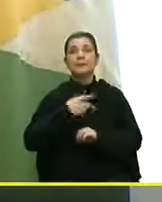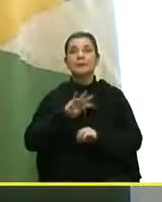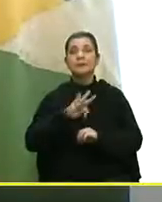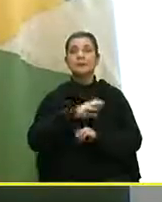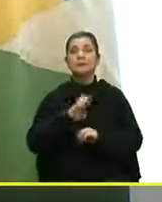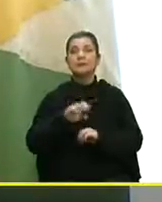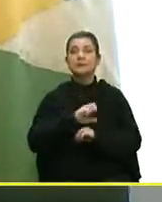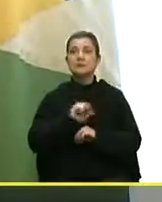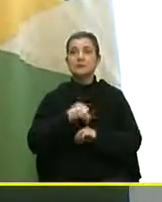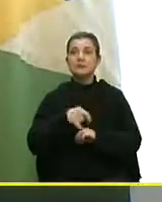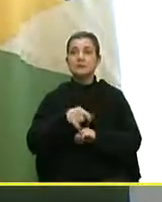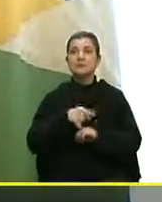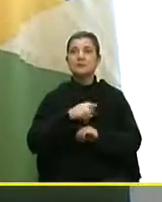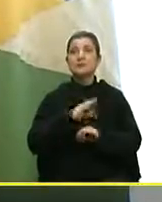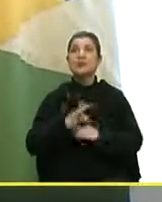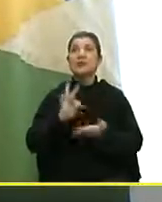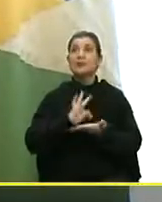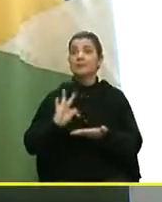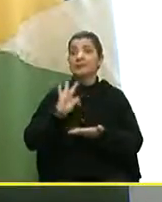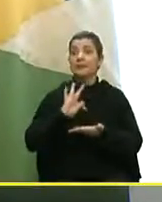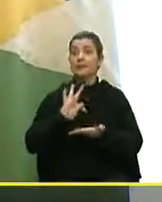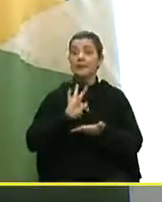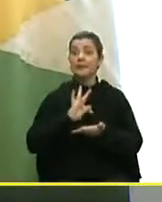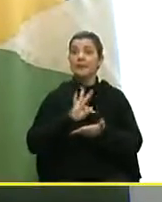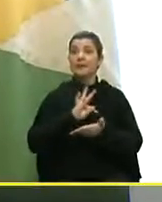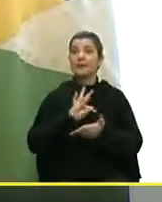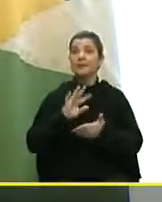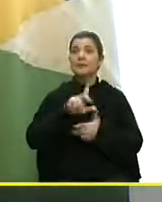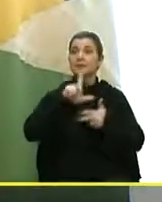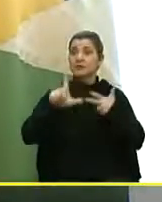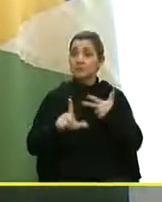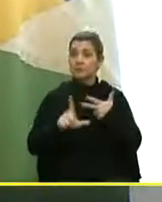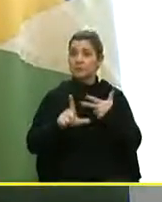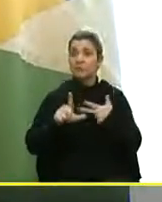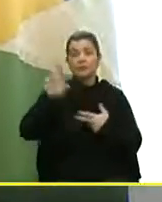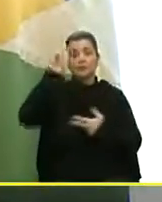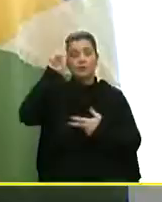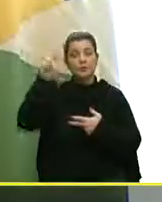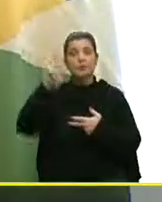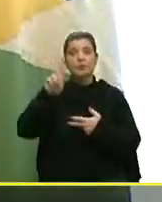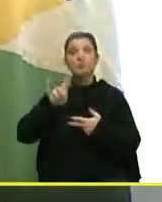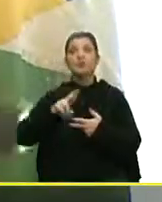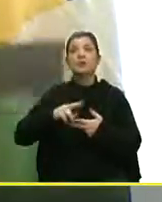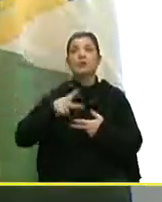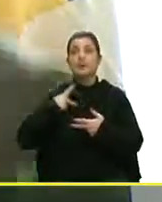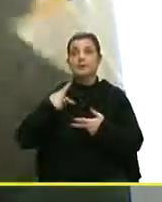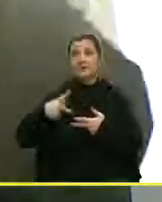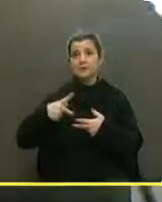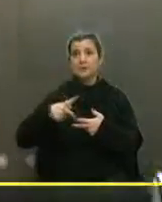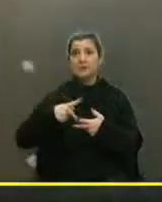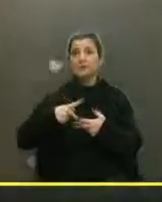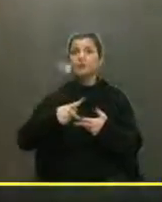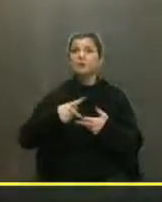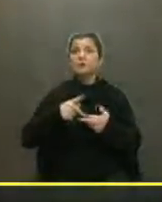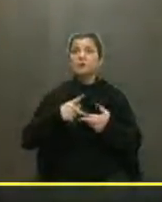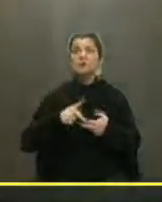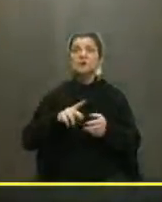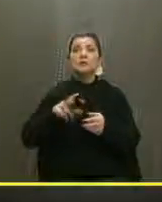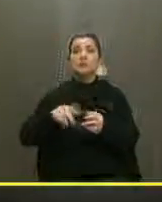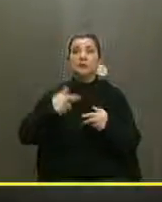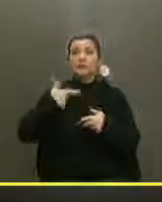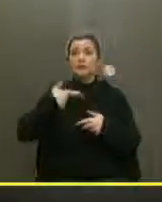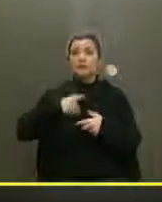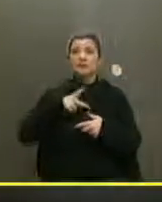dele foi laço e técnica Legislativa senhor presidente do cimi eles Doutor Marcelo Matias Silva vice-presidente do cremeb Dr Eduardo